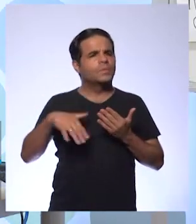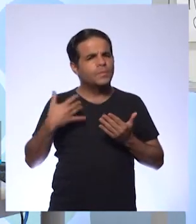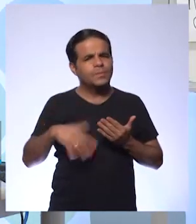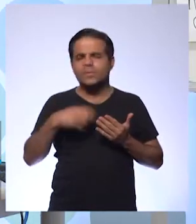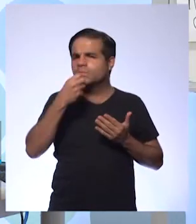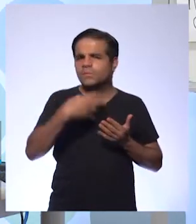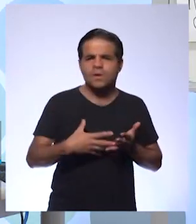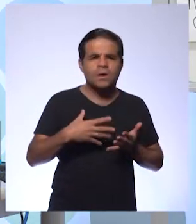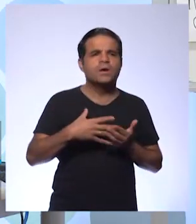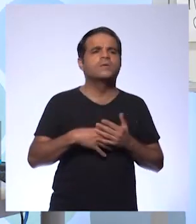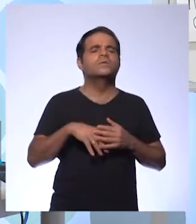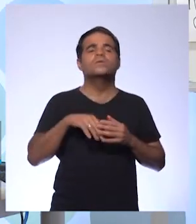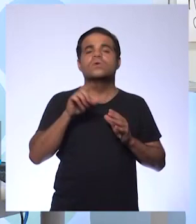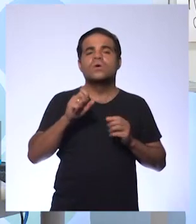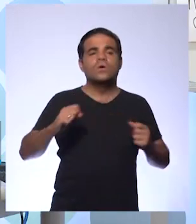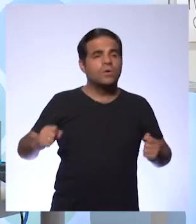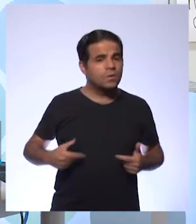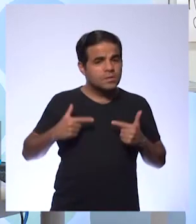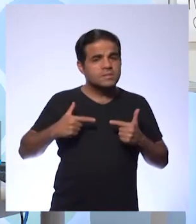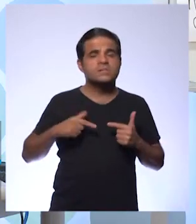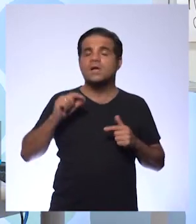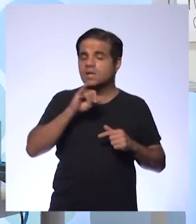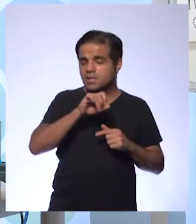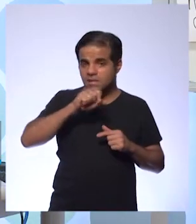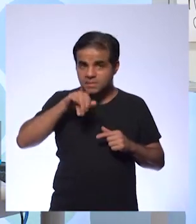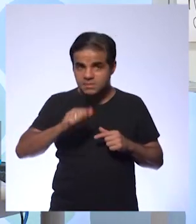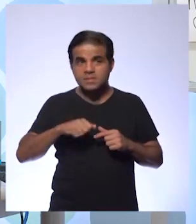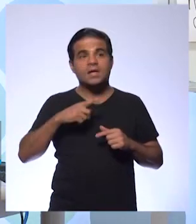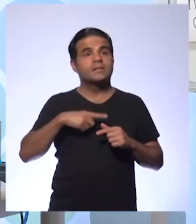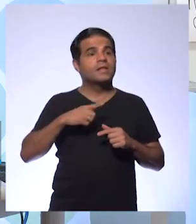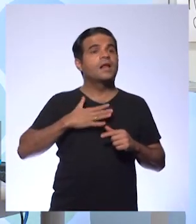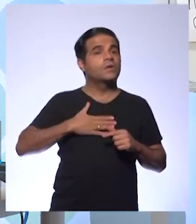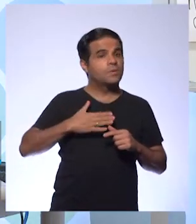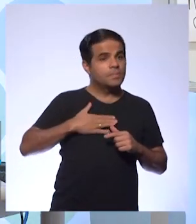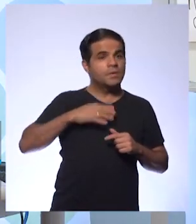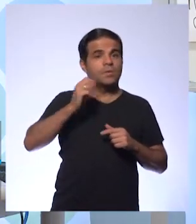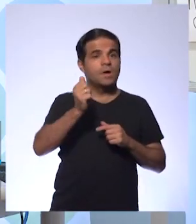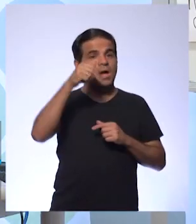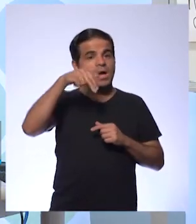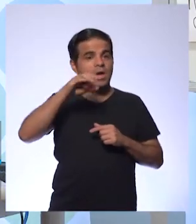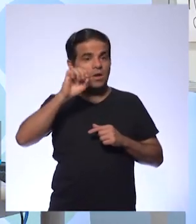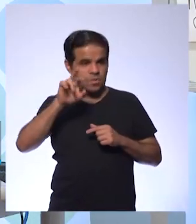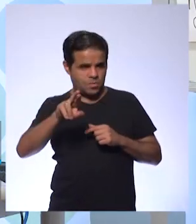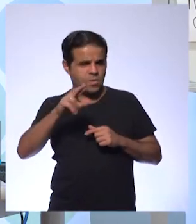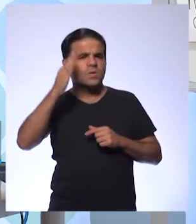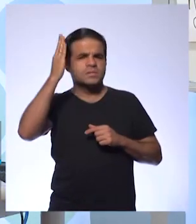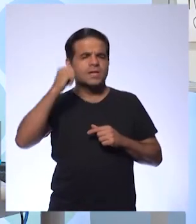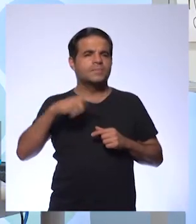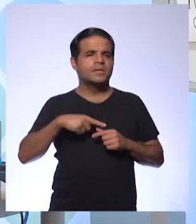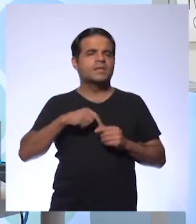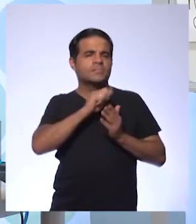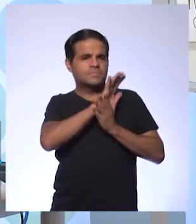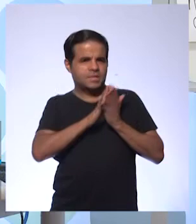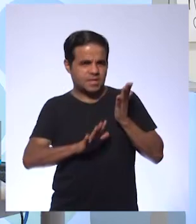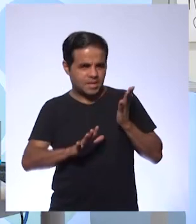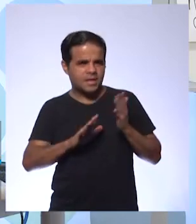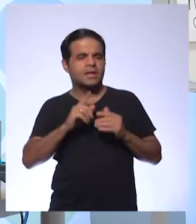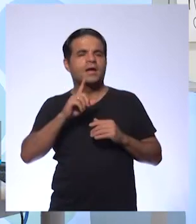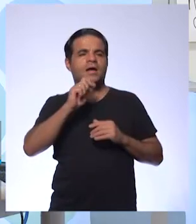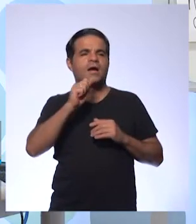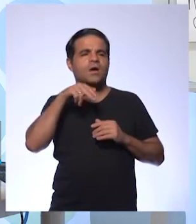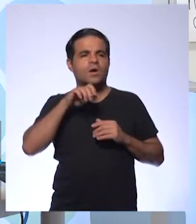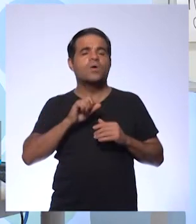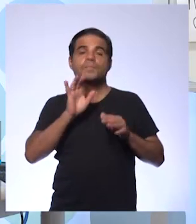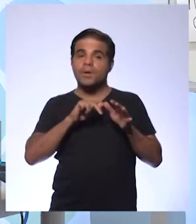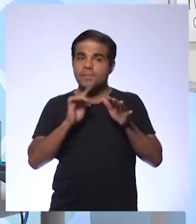muito bem. Olha, o Slam da Isa está lá no meu Anchor. Sabe que tem uma página que se chama Anchor. É uma